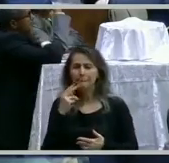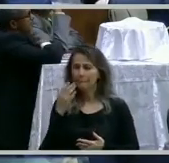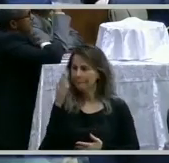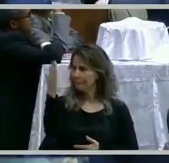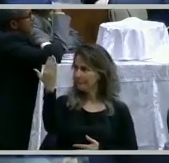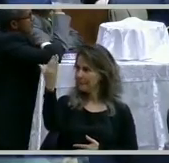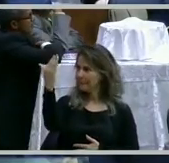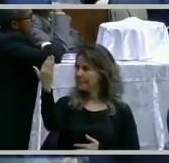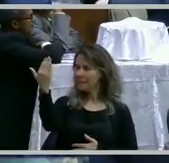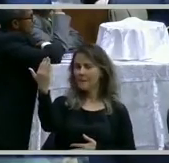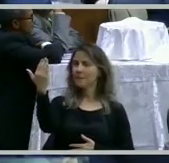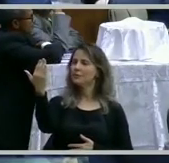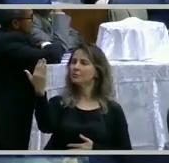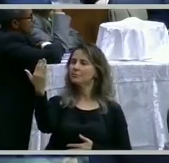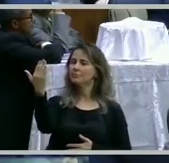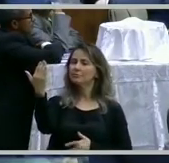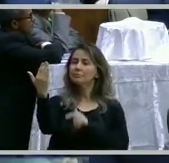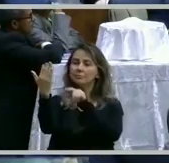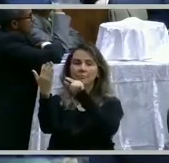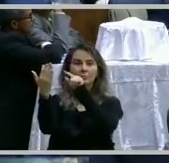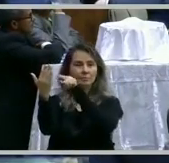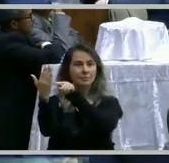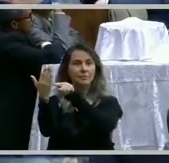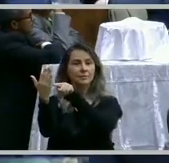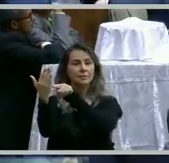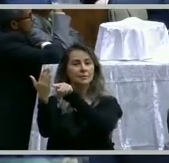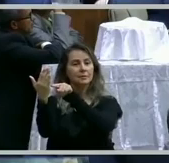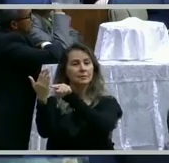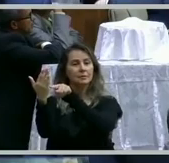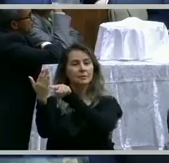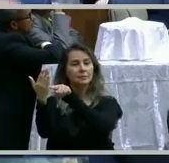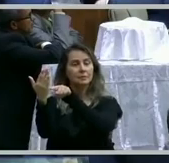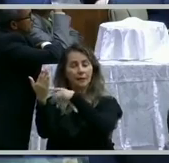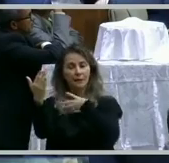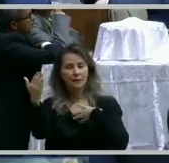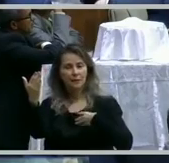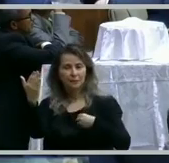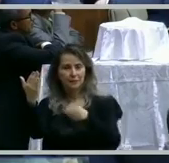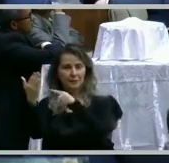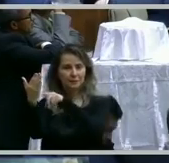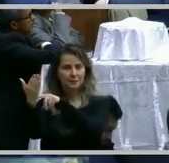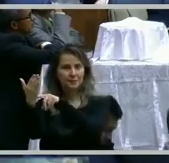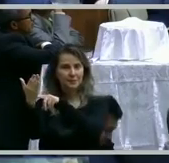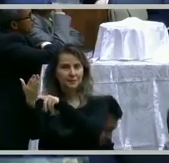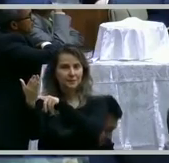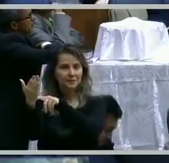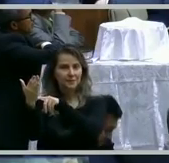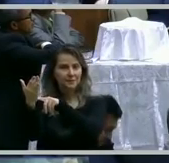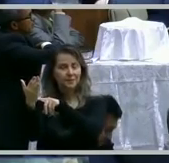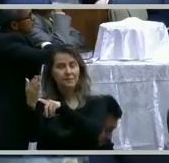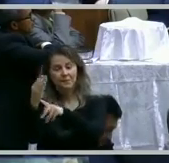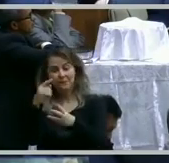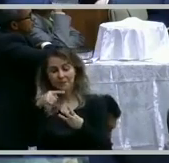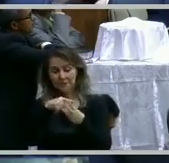ia aparecer lá no espelho era o Filho. Três em um.